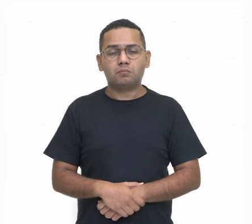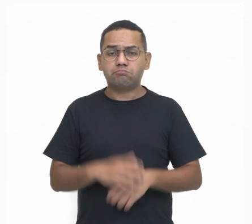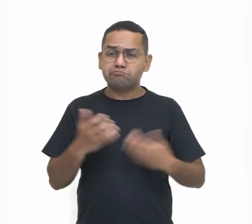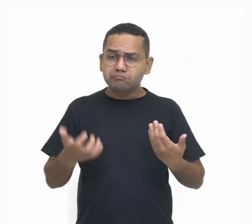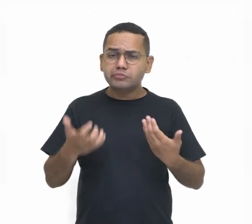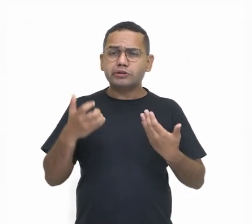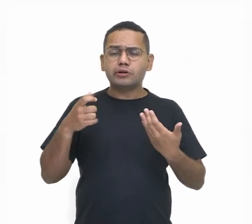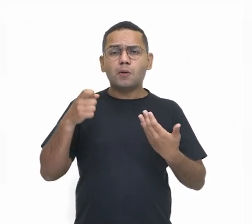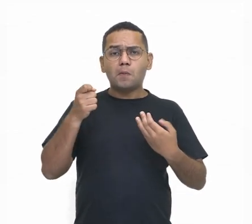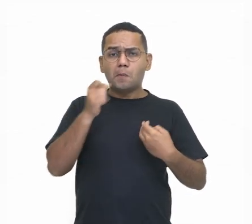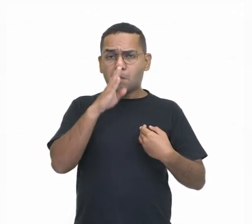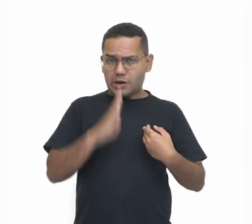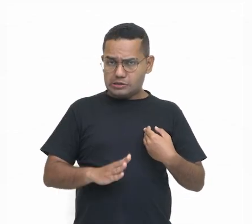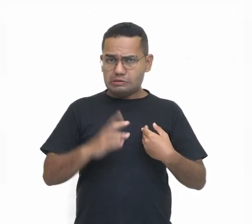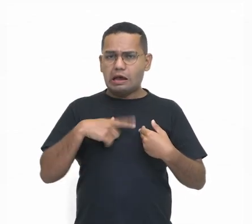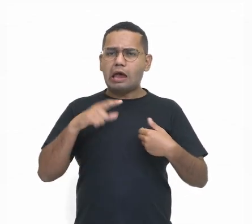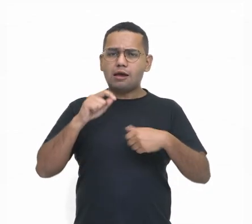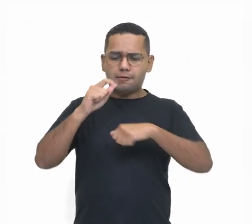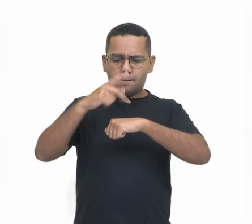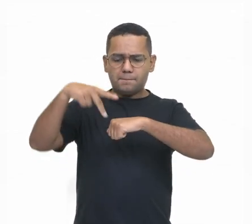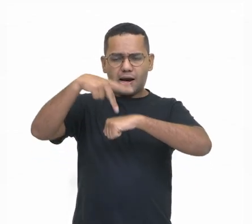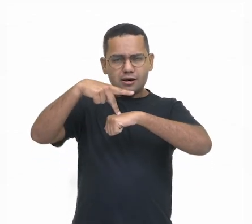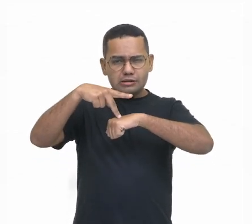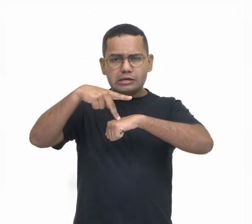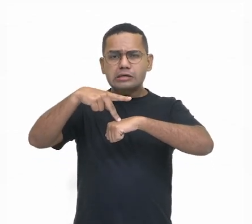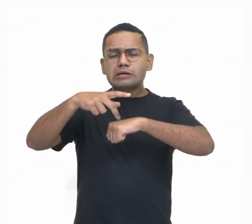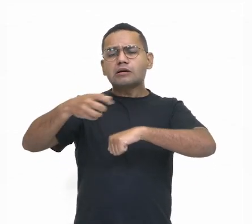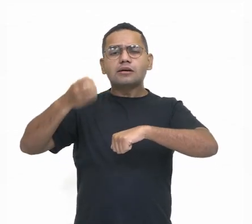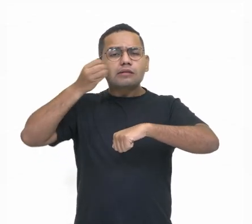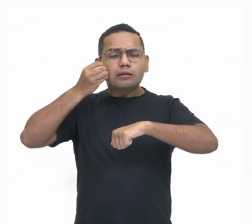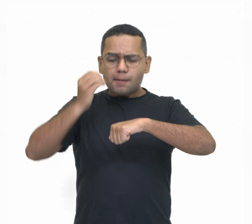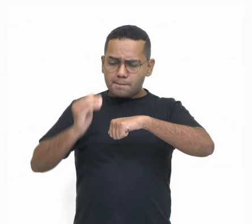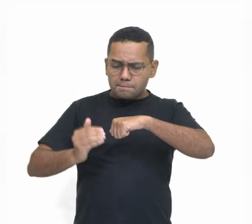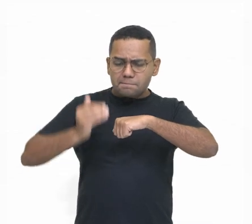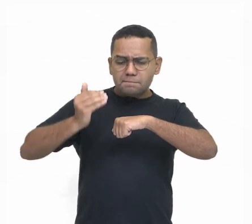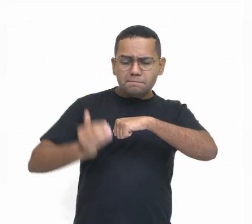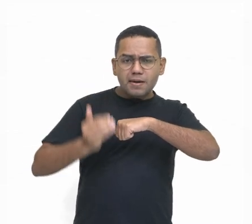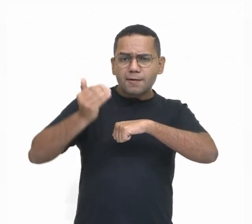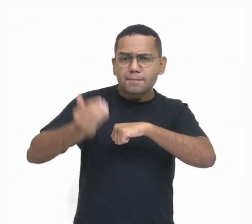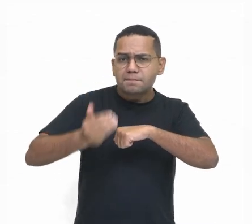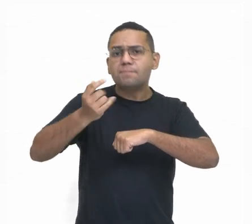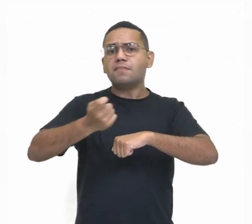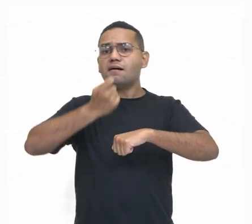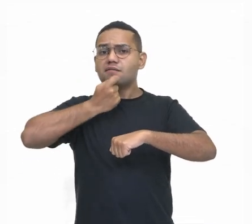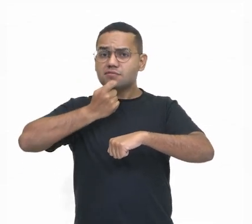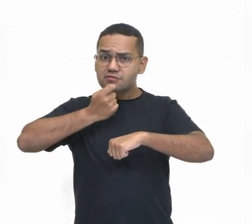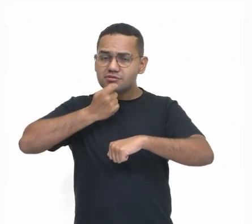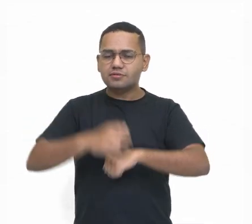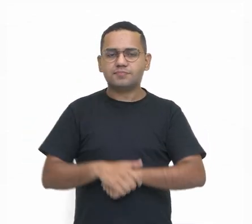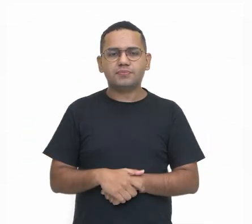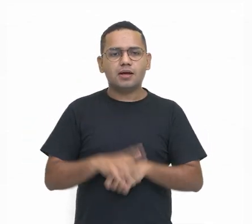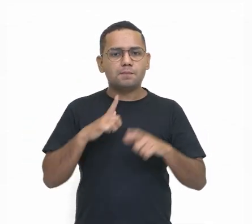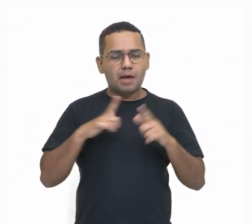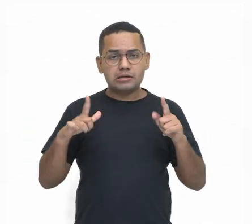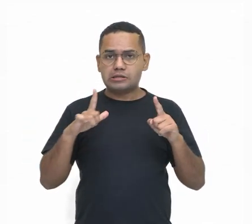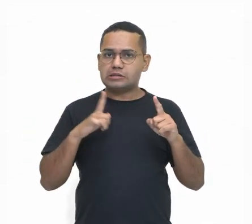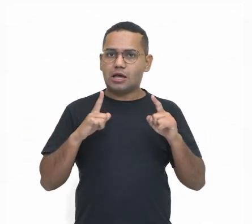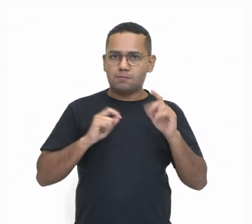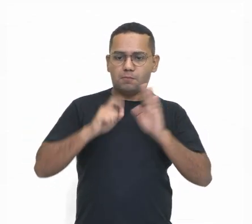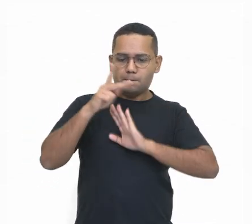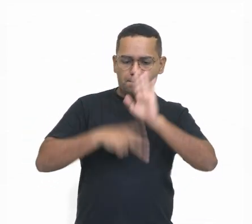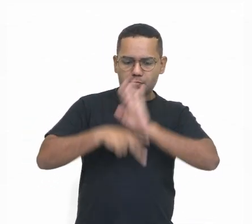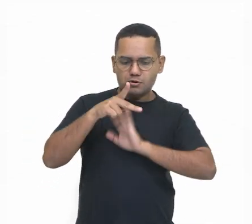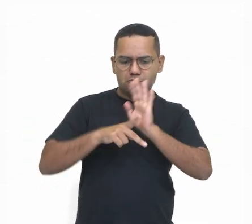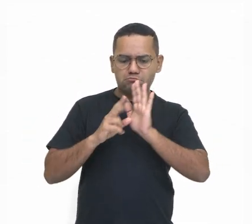país subdesenvolvido, então nós temos muito aquém de muitos programas e projetos,